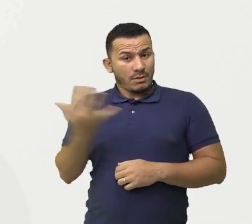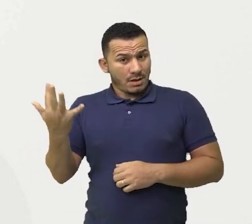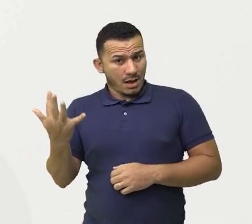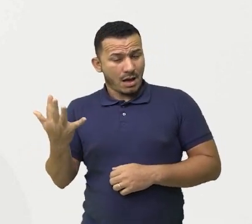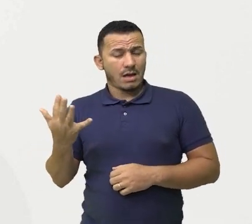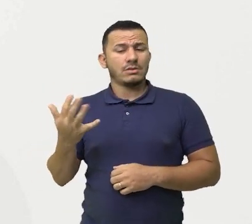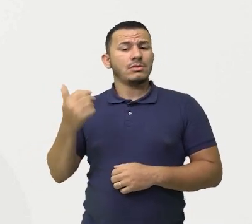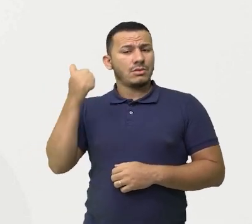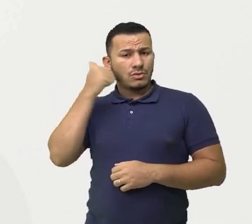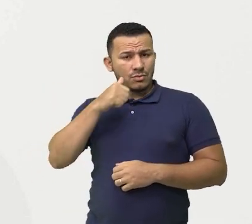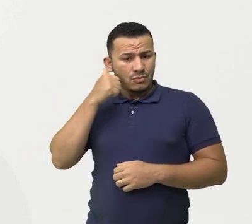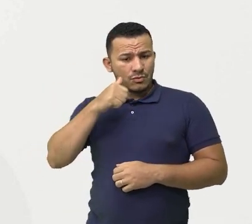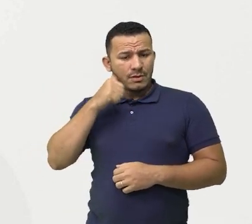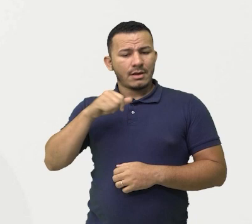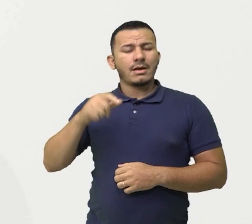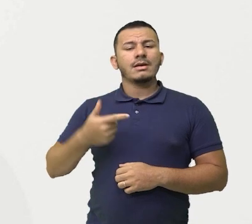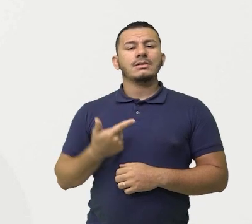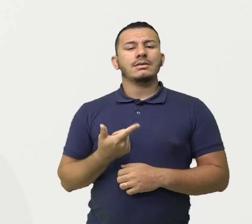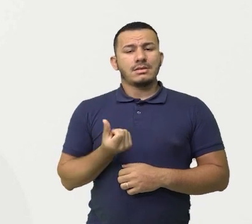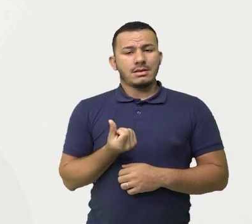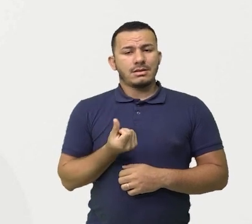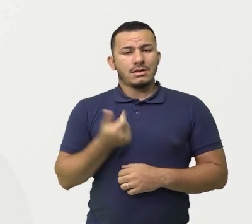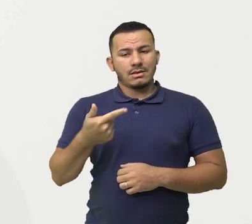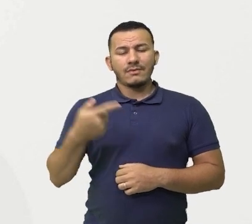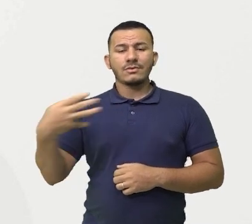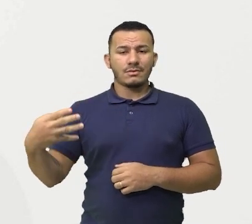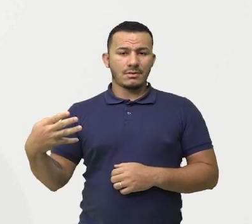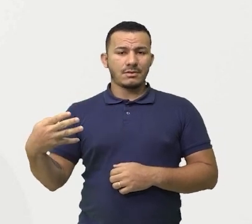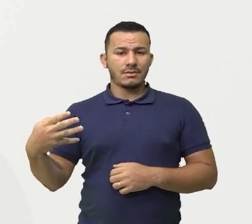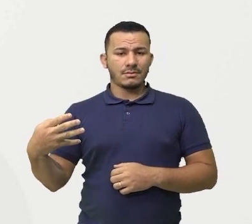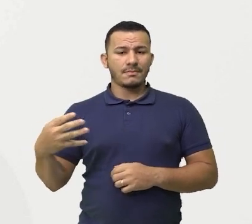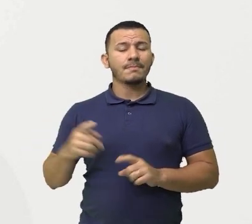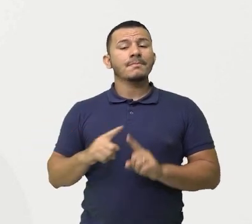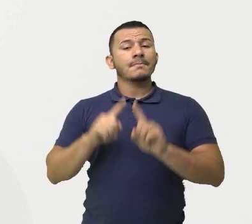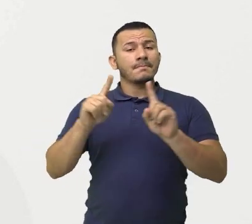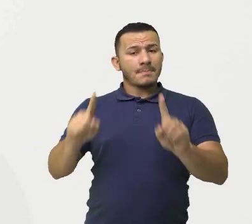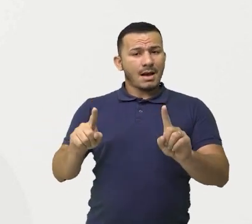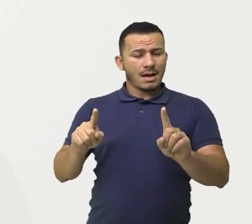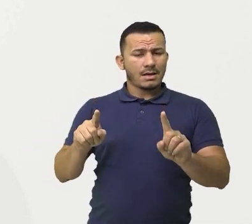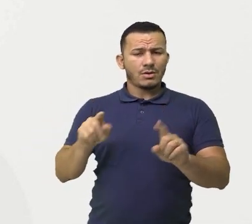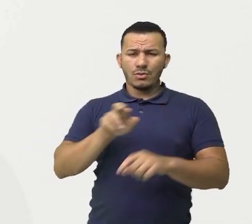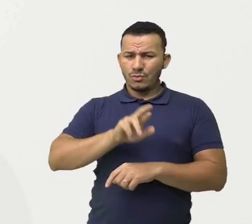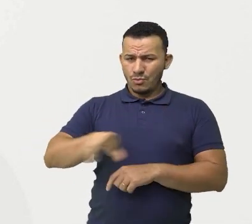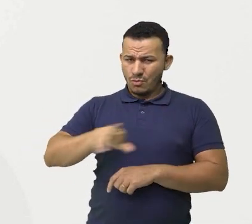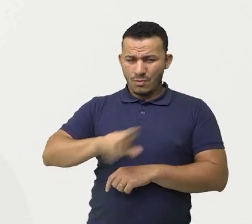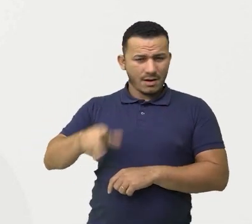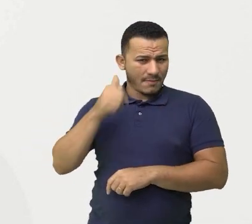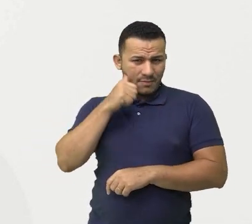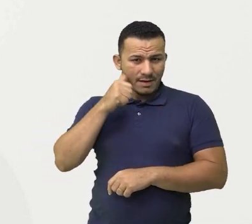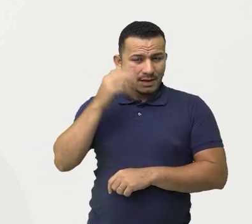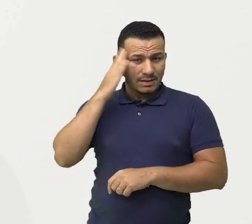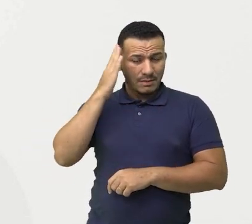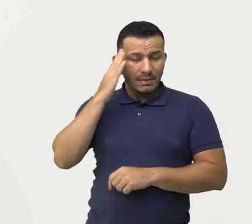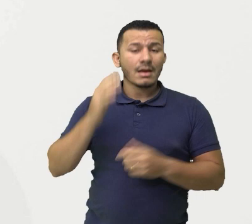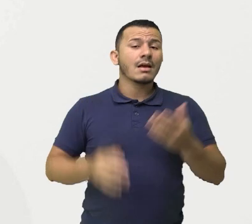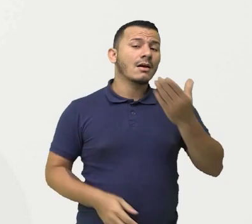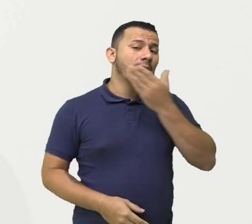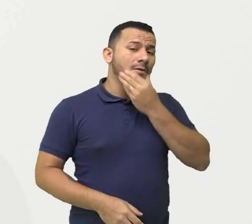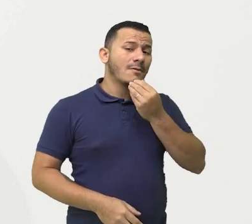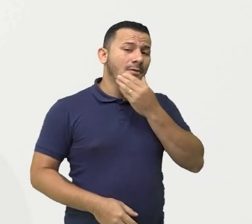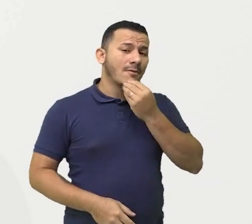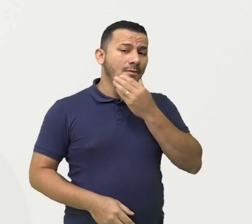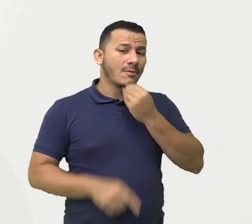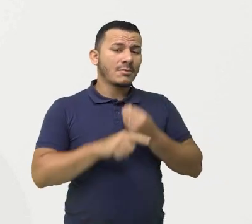de meninas é 624. Beleza? Mas ele quer o número de meninas? Não. Ele quer o número